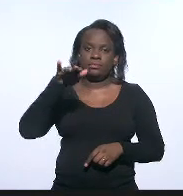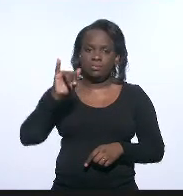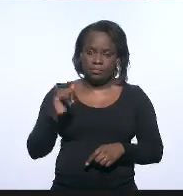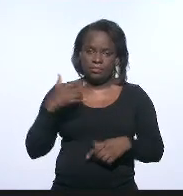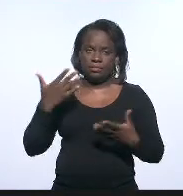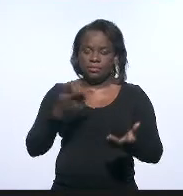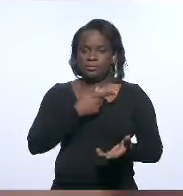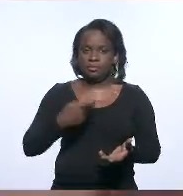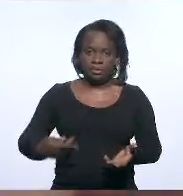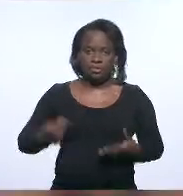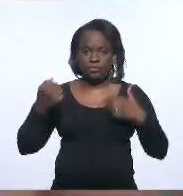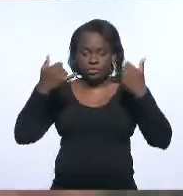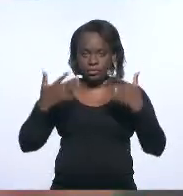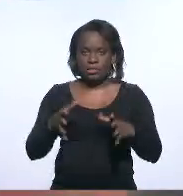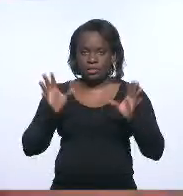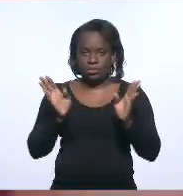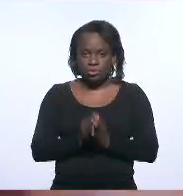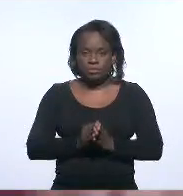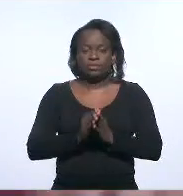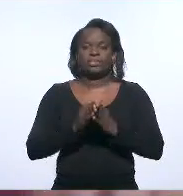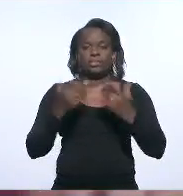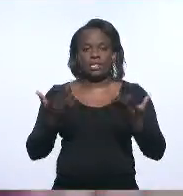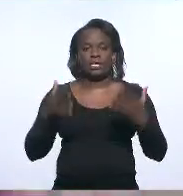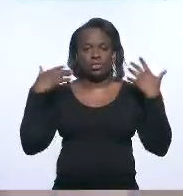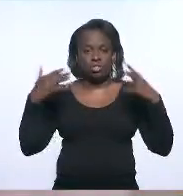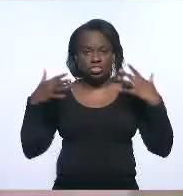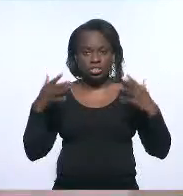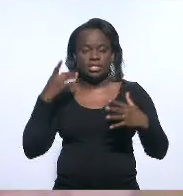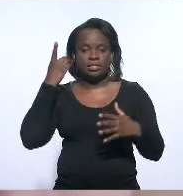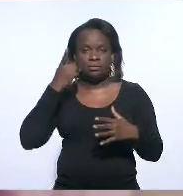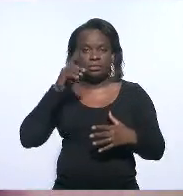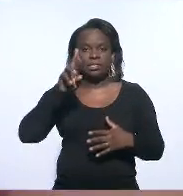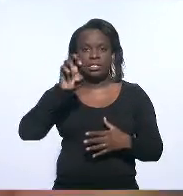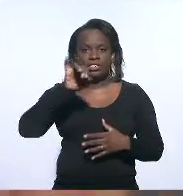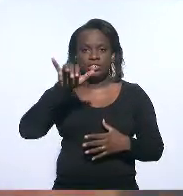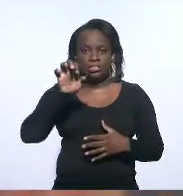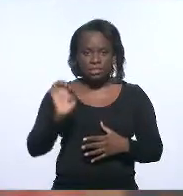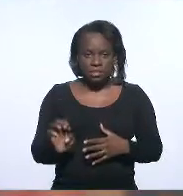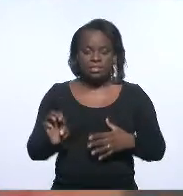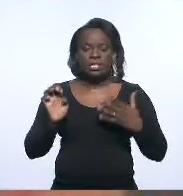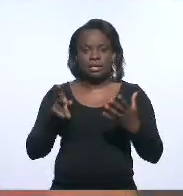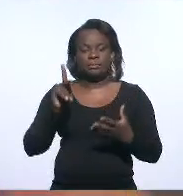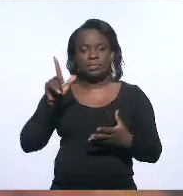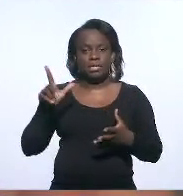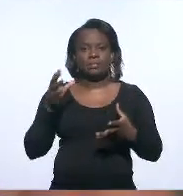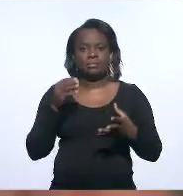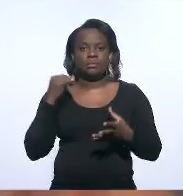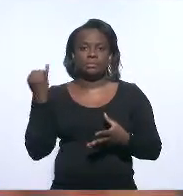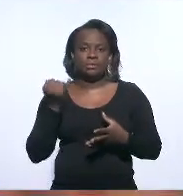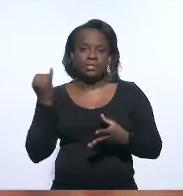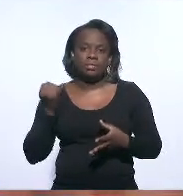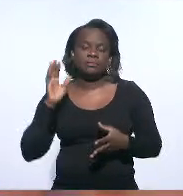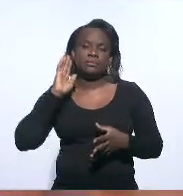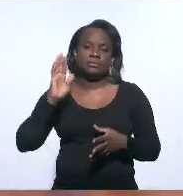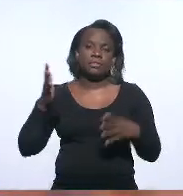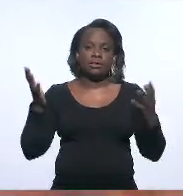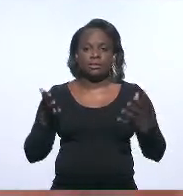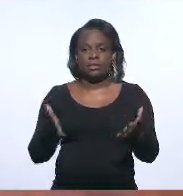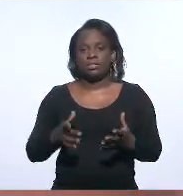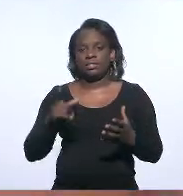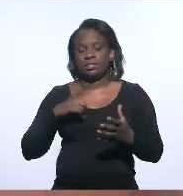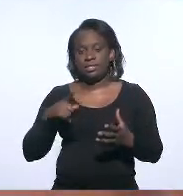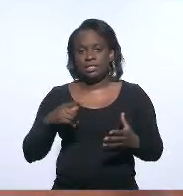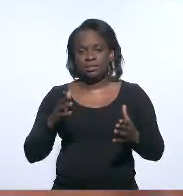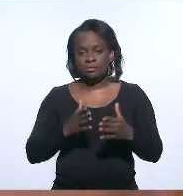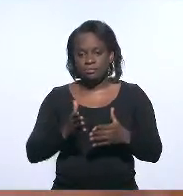Senhor presidente, eu serei breve. Eu quero elogiar a iniciativa da enfermeira Rejane. Acho que ele é um projeto muito importante, especialmente no momento onde a gente